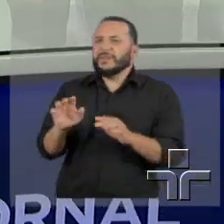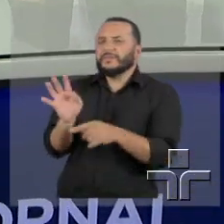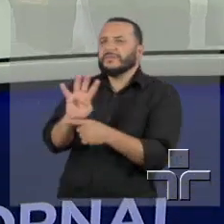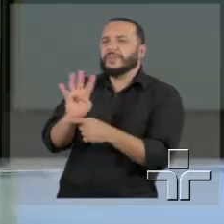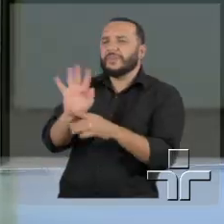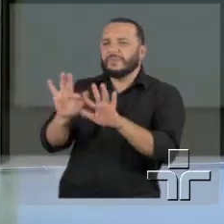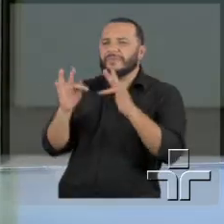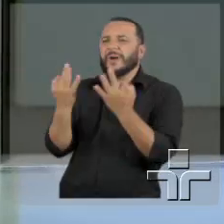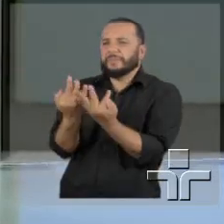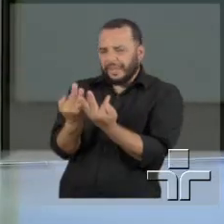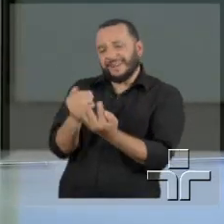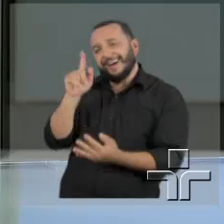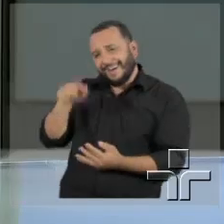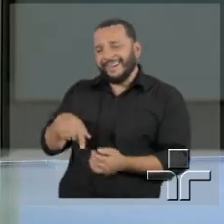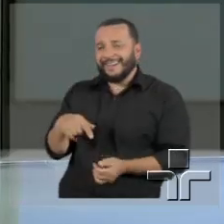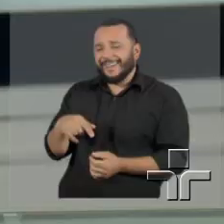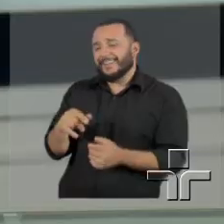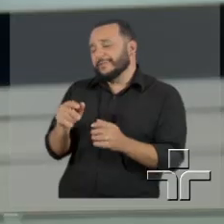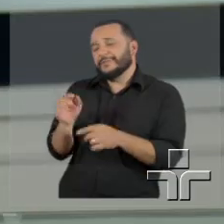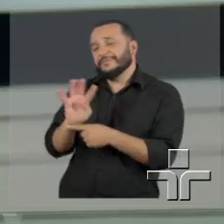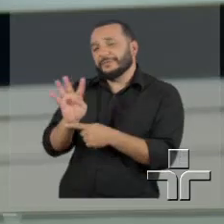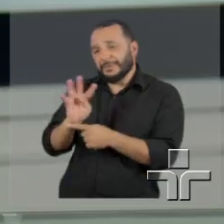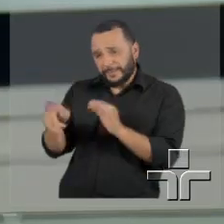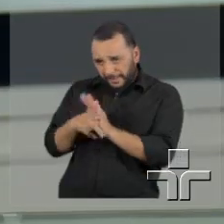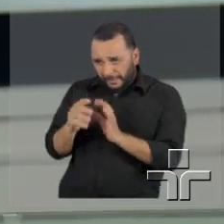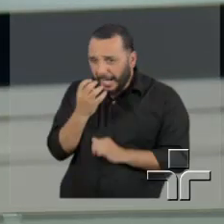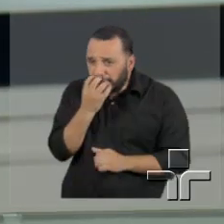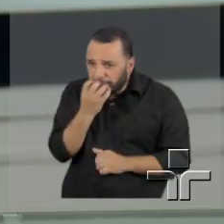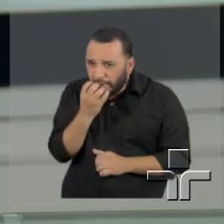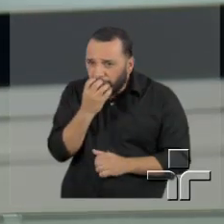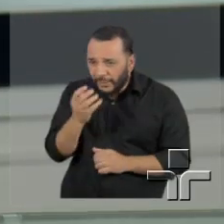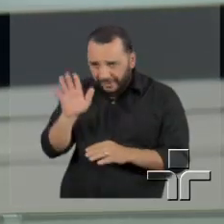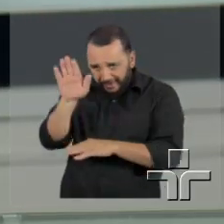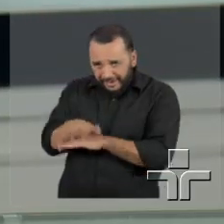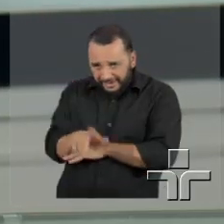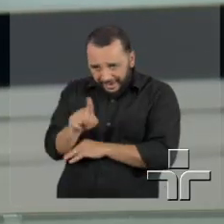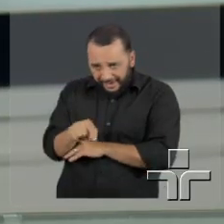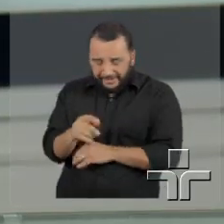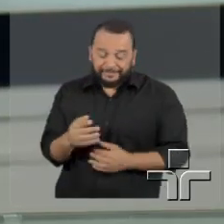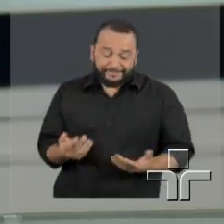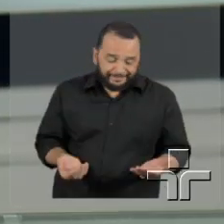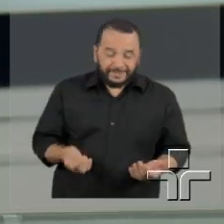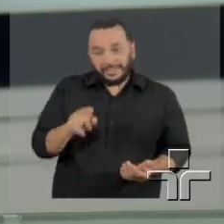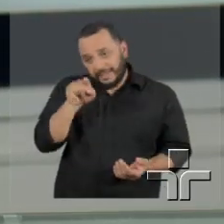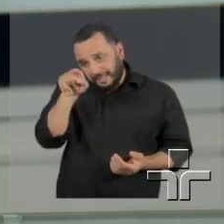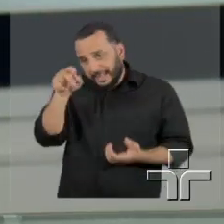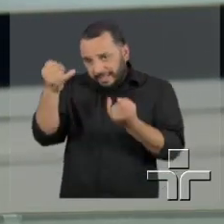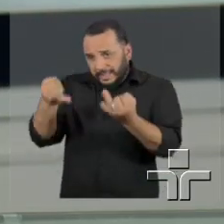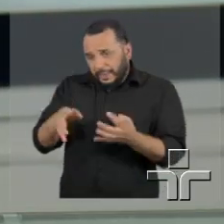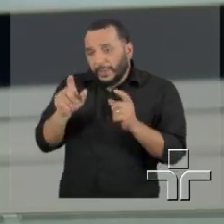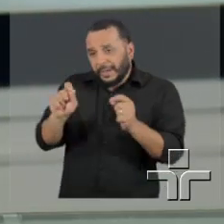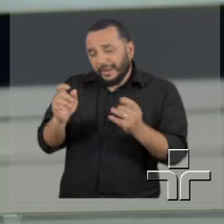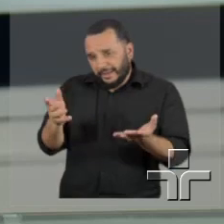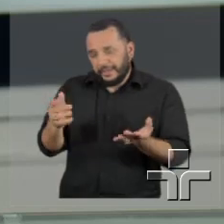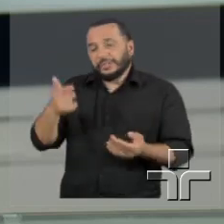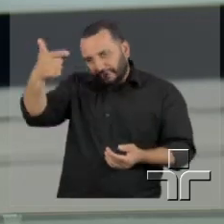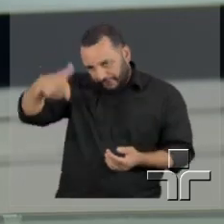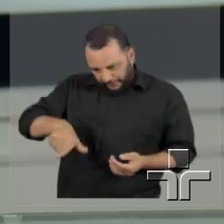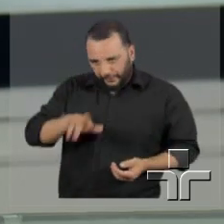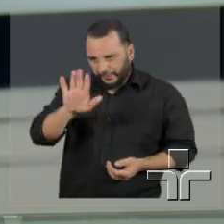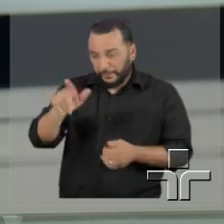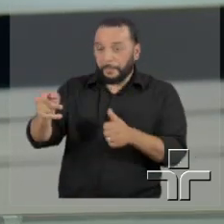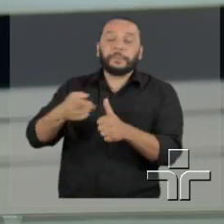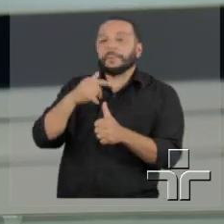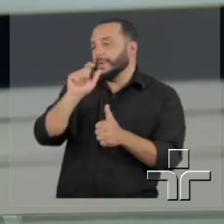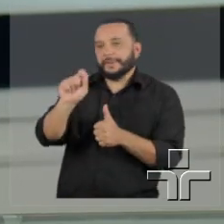estou sendo irônico, eu estou realmente perguntando. Eu acho que esta questão, e aí você voltou a isso, porque foi colocado assim, de novo,